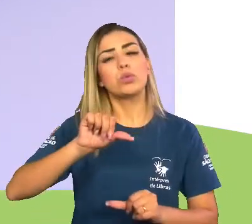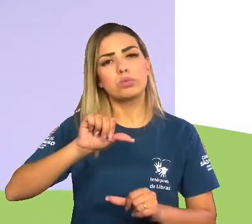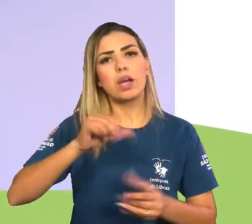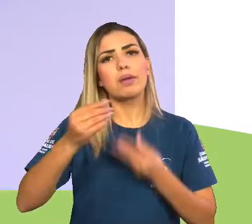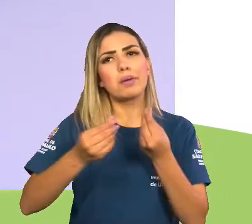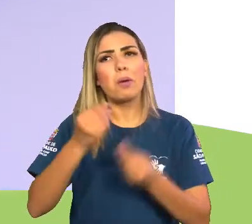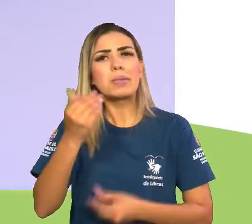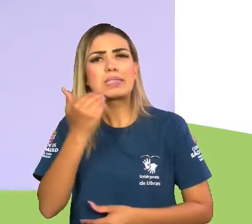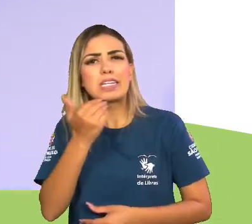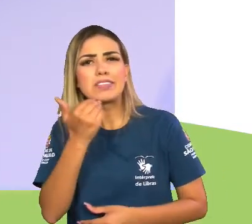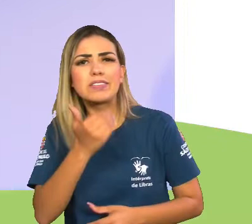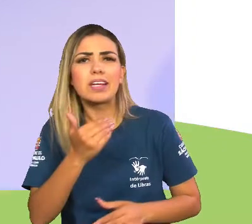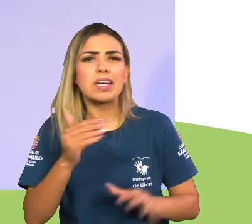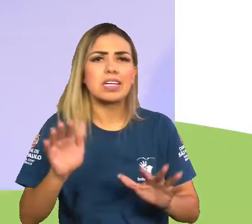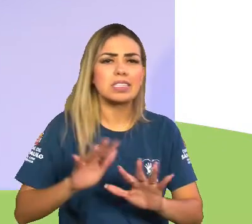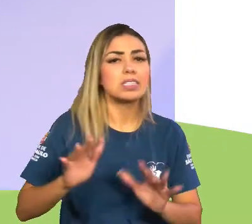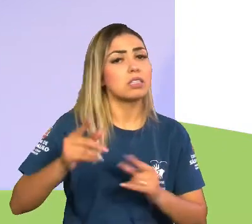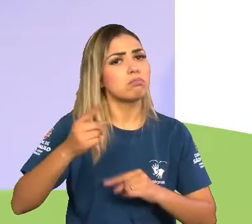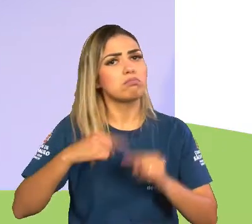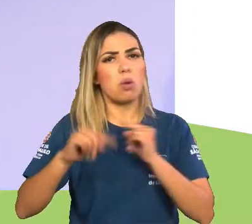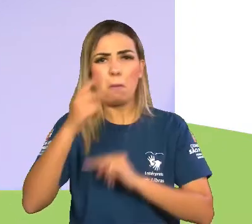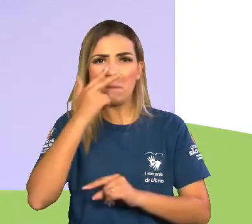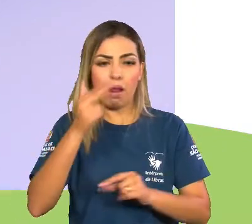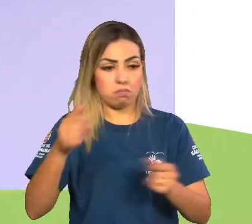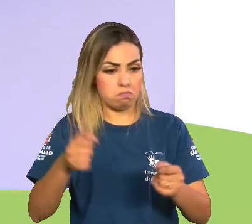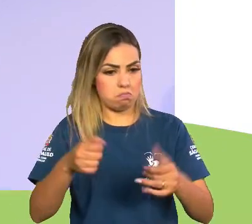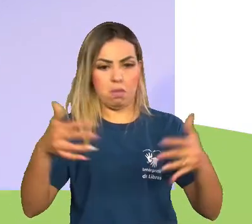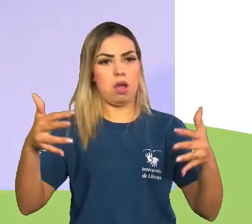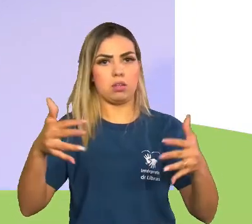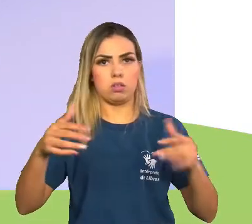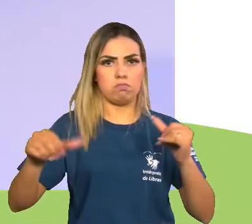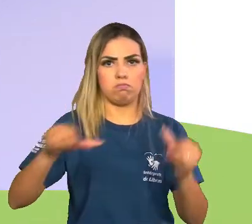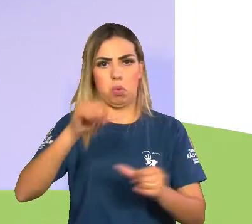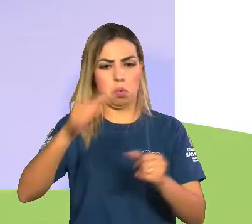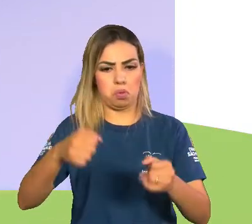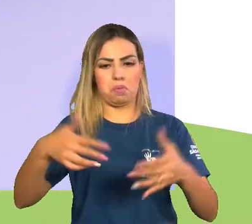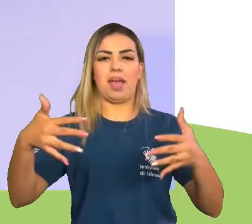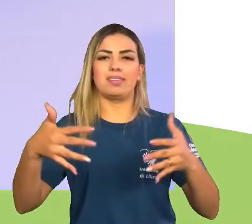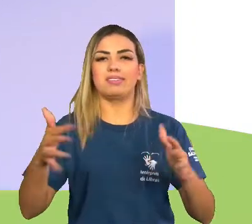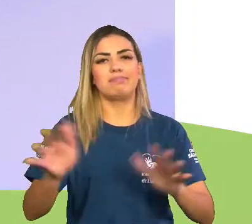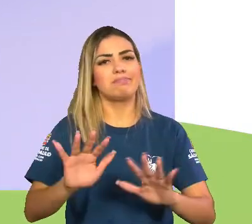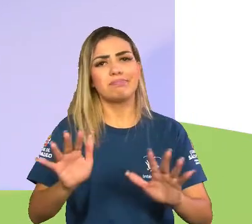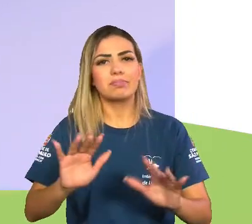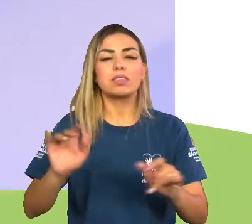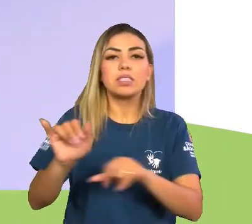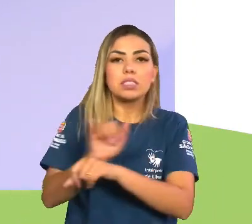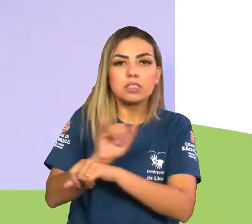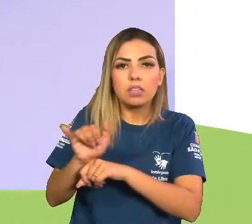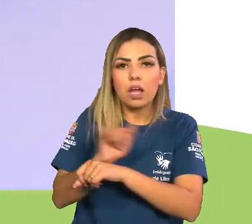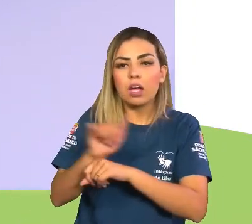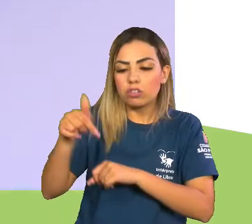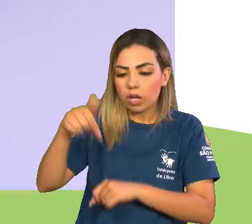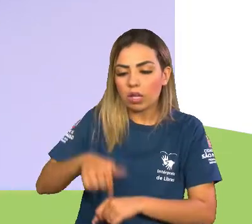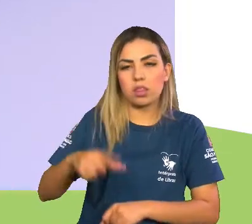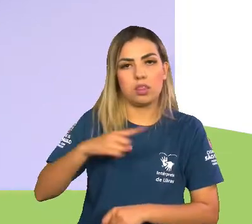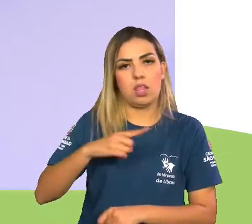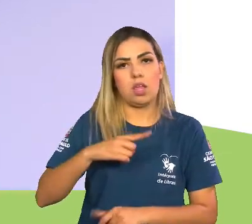raros, sem fórmula mágica, usando apenas o que temos: